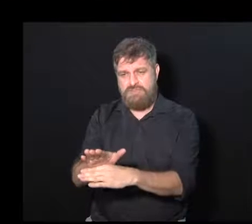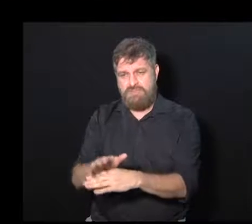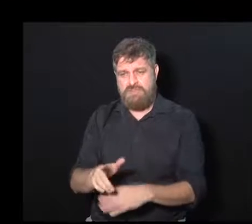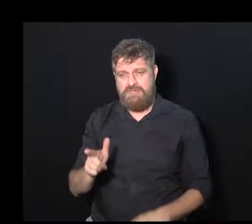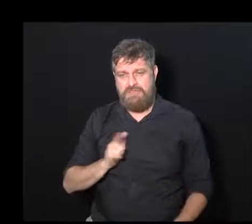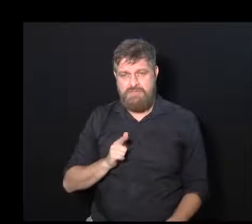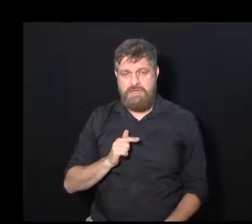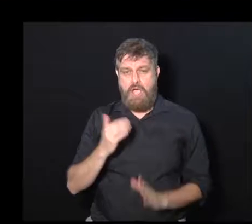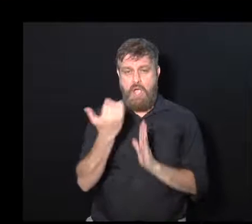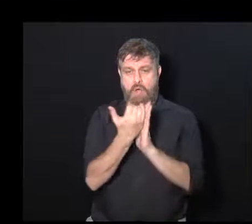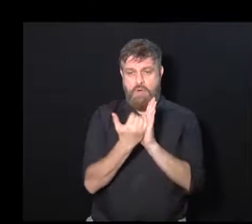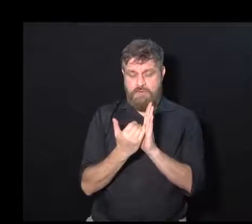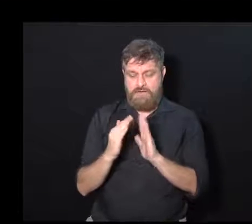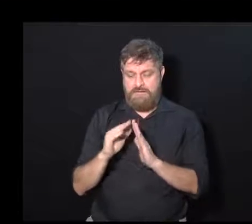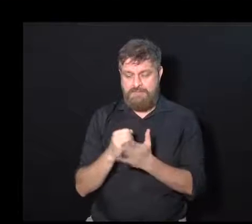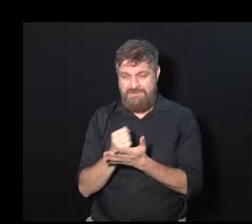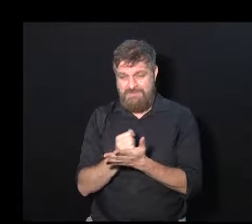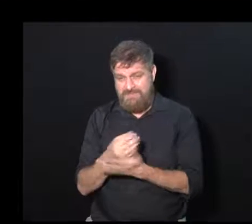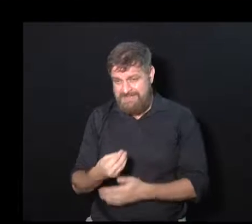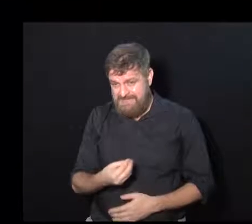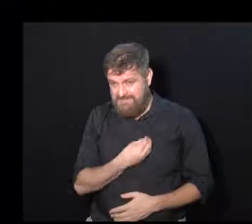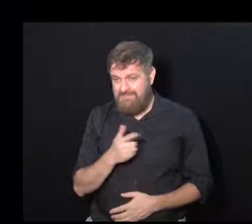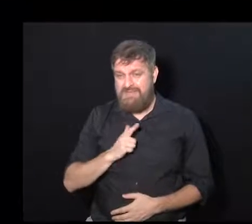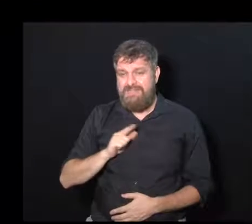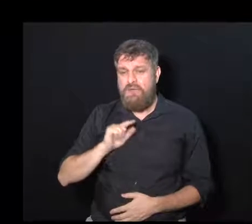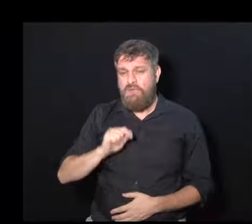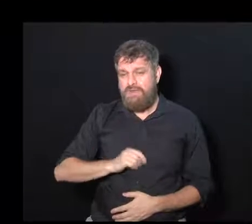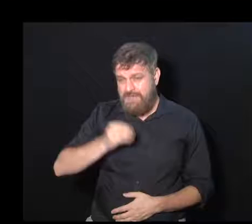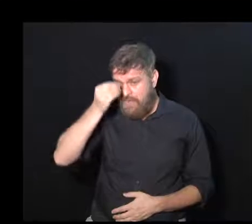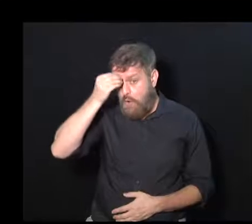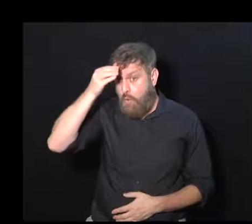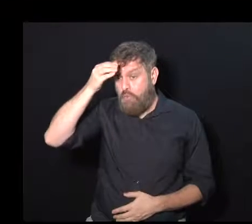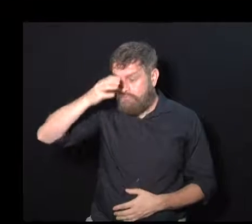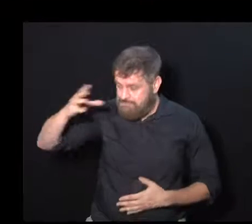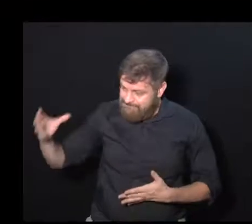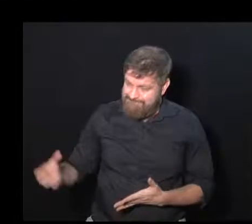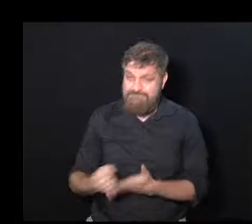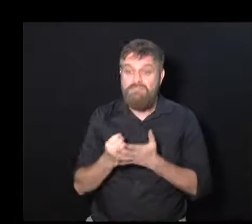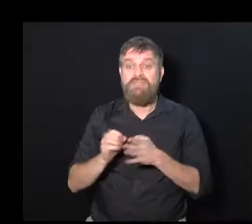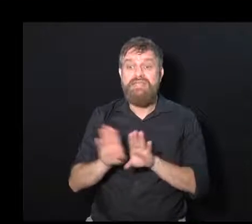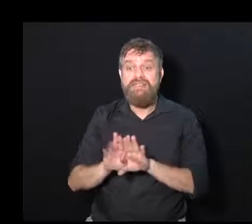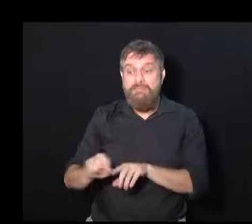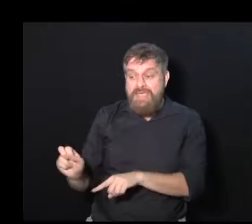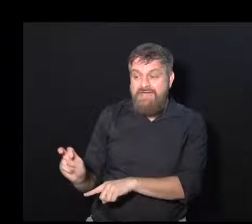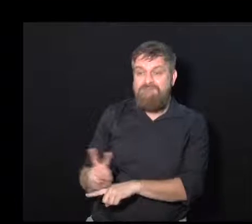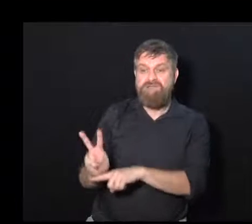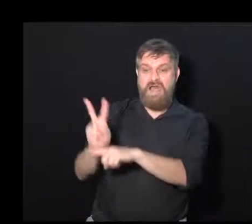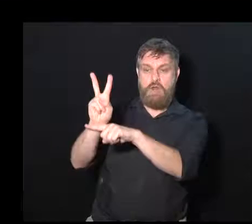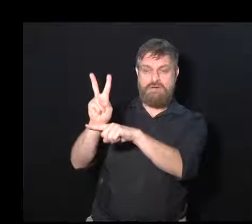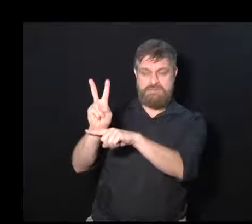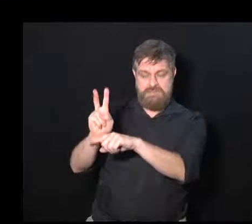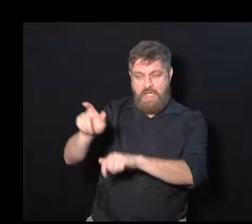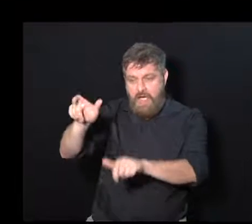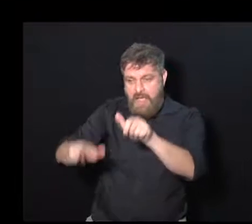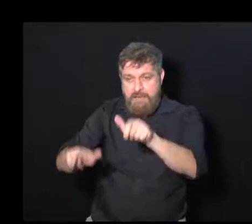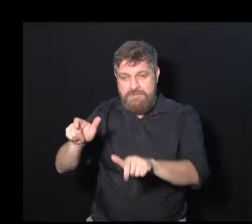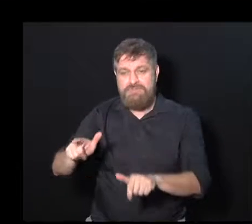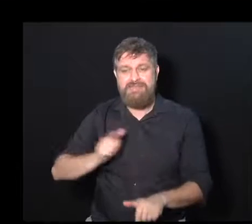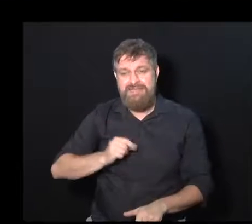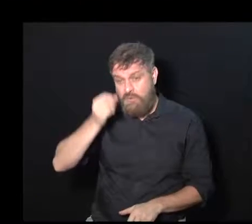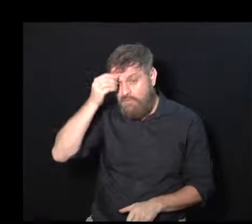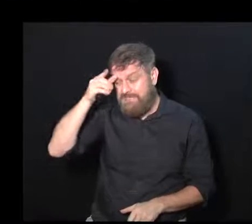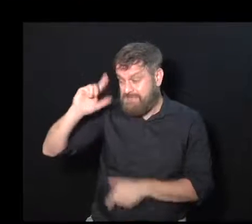programa Farmácia Viva, então, tem um resgate dos saberes e a valorização dos conhecimentos